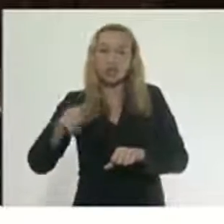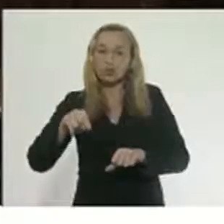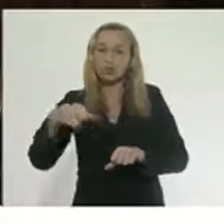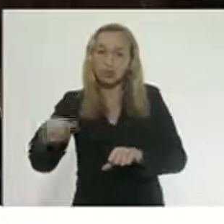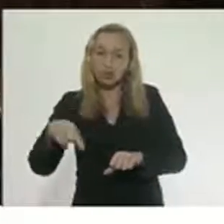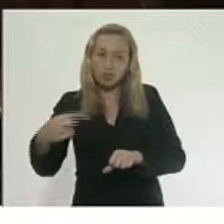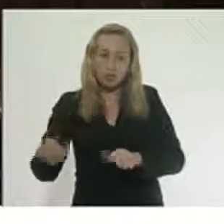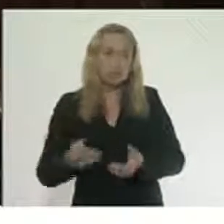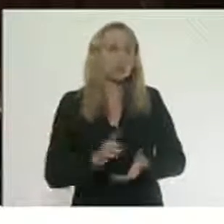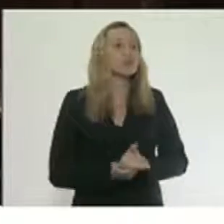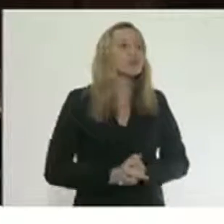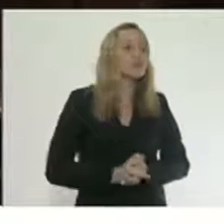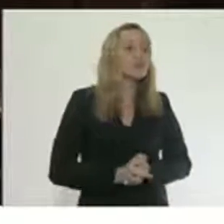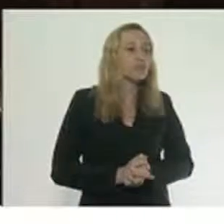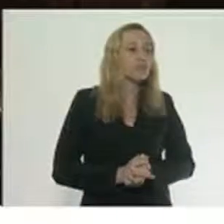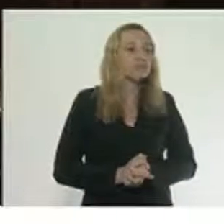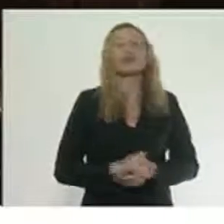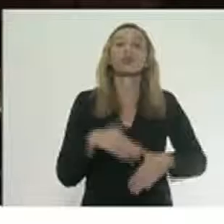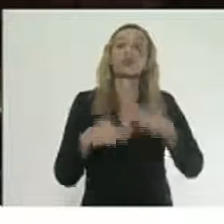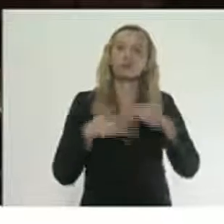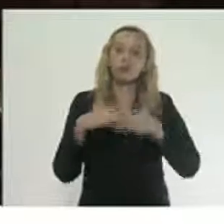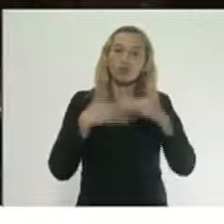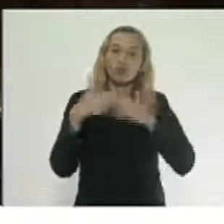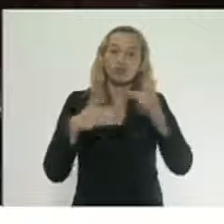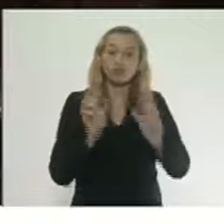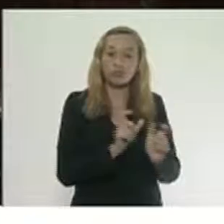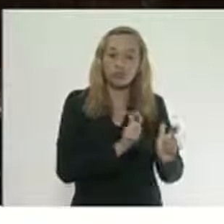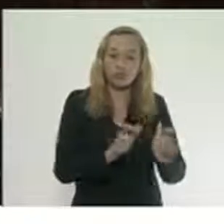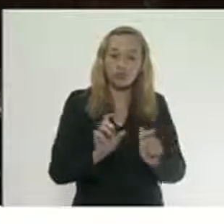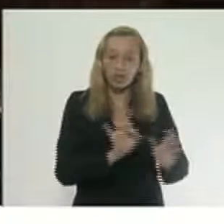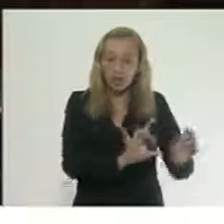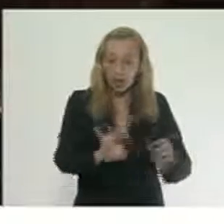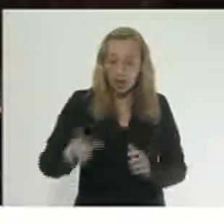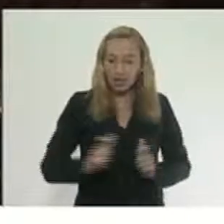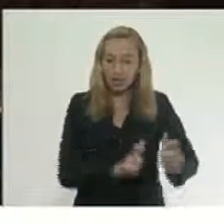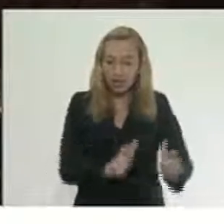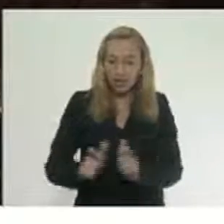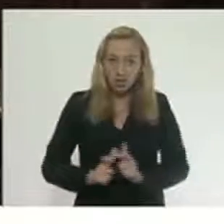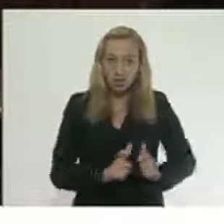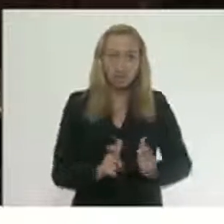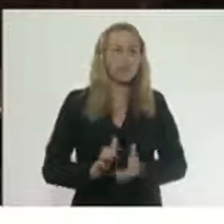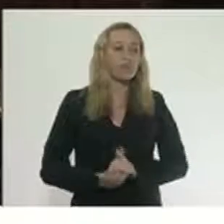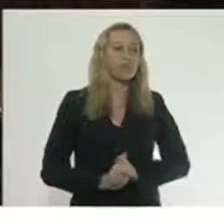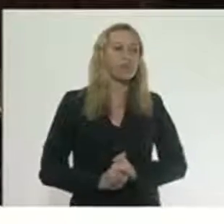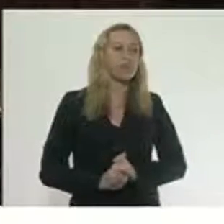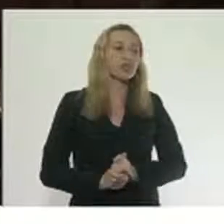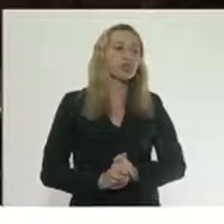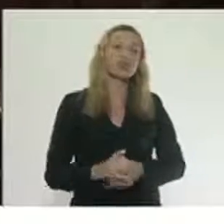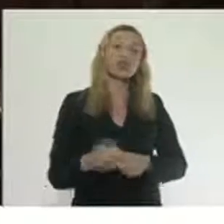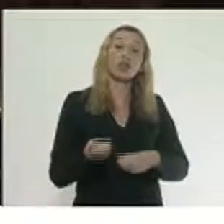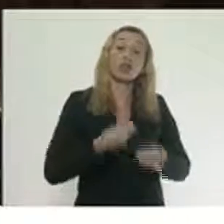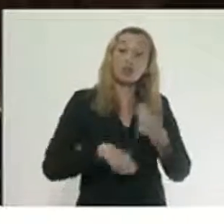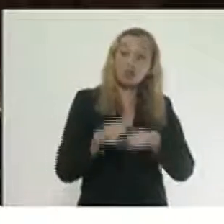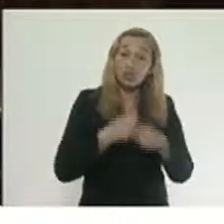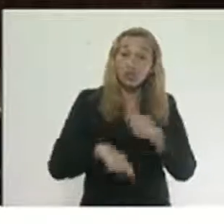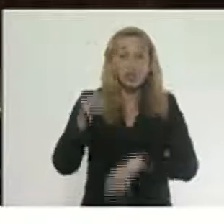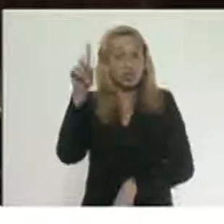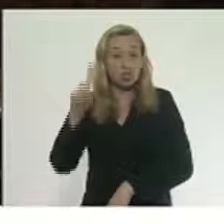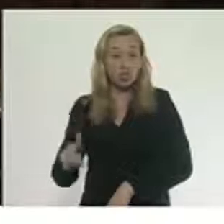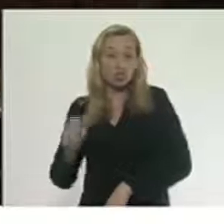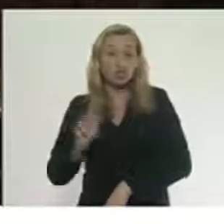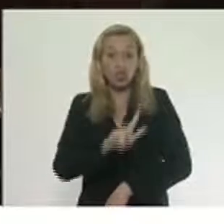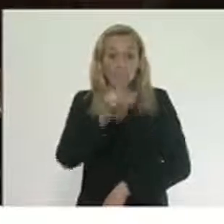com as vocações, com as potencialidades de cada região, que sejam esses polos dirigidos por direções